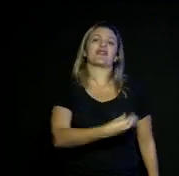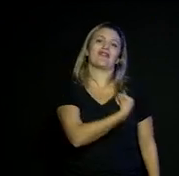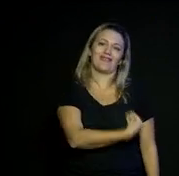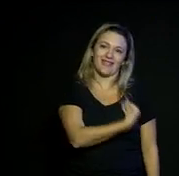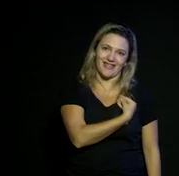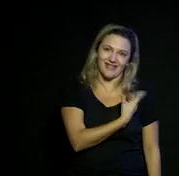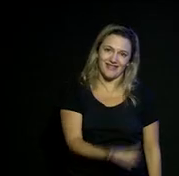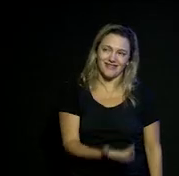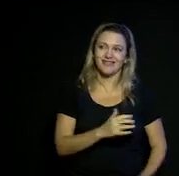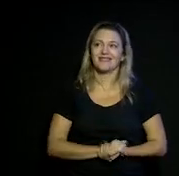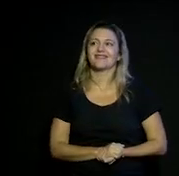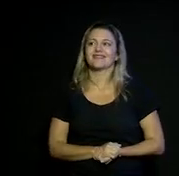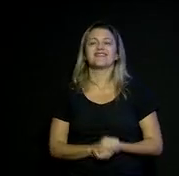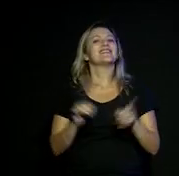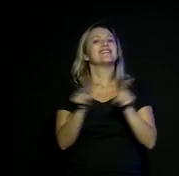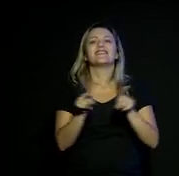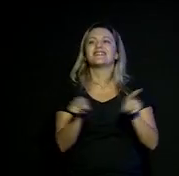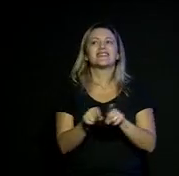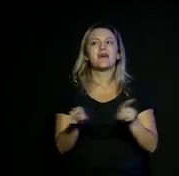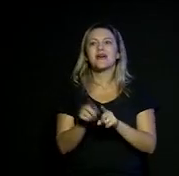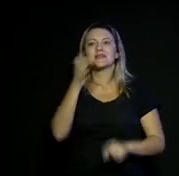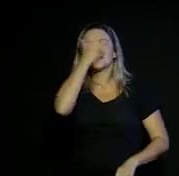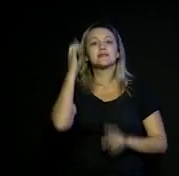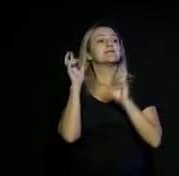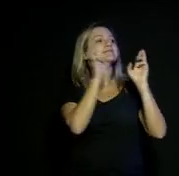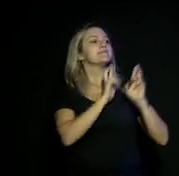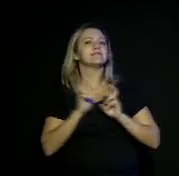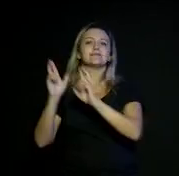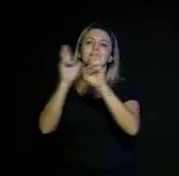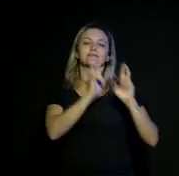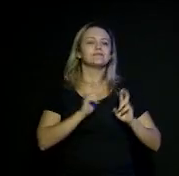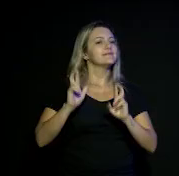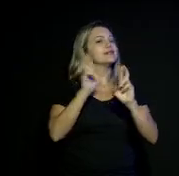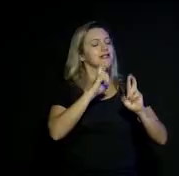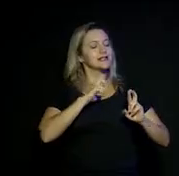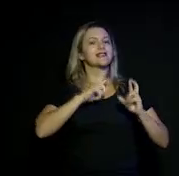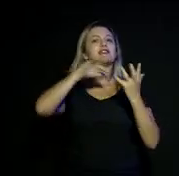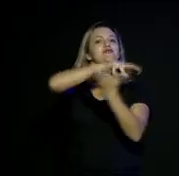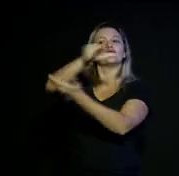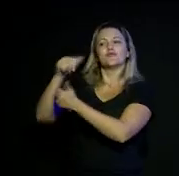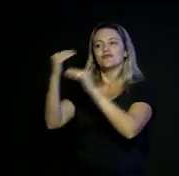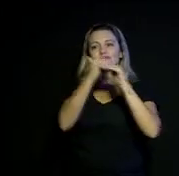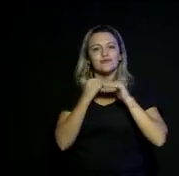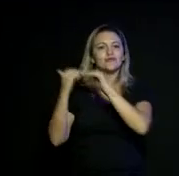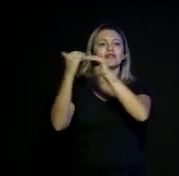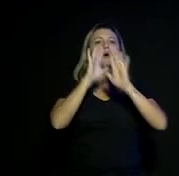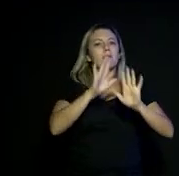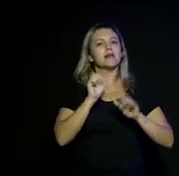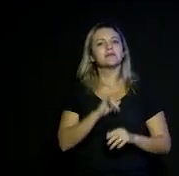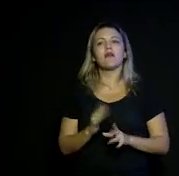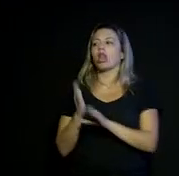conhecerei. Os que velam possuem um mundo em comum, mas os que dormem voltam aos seus